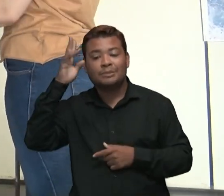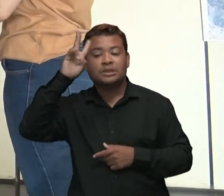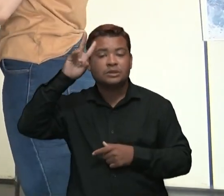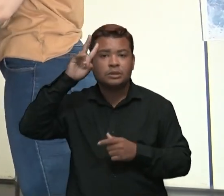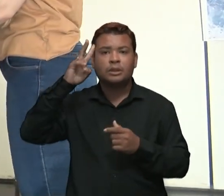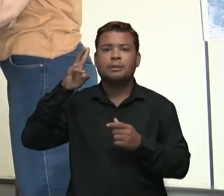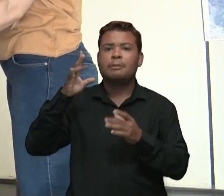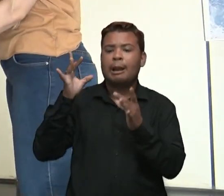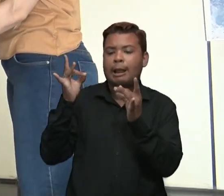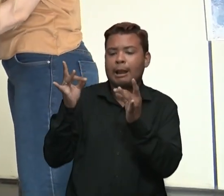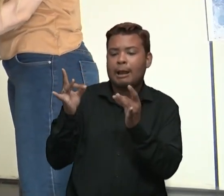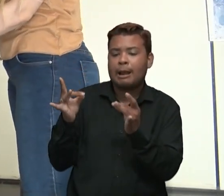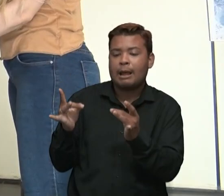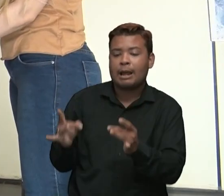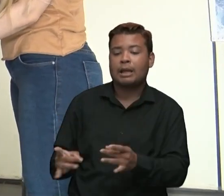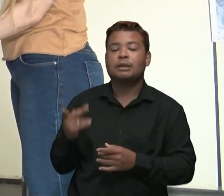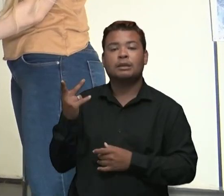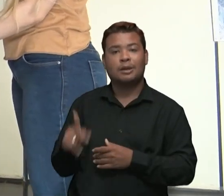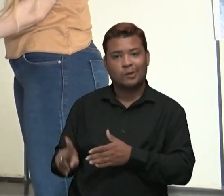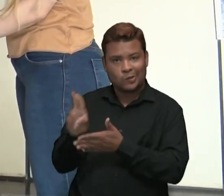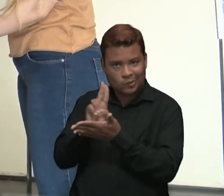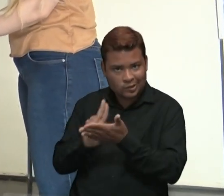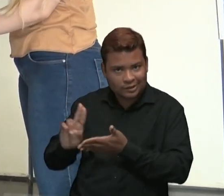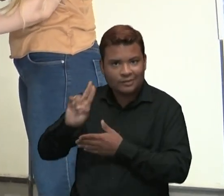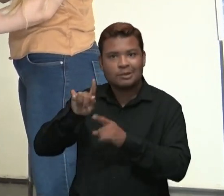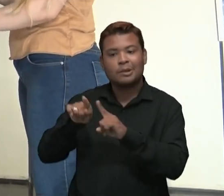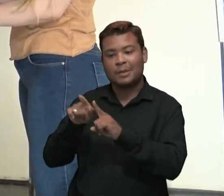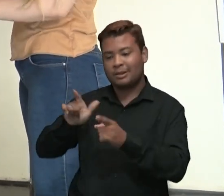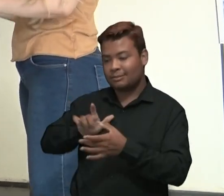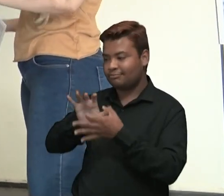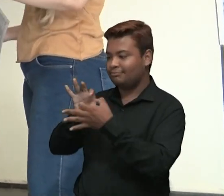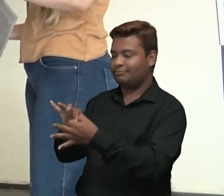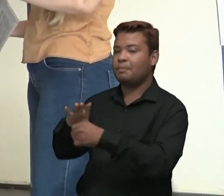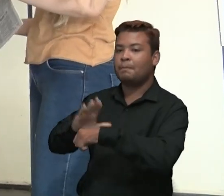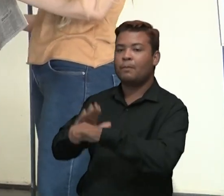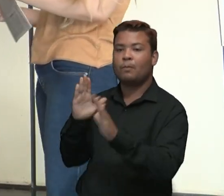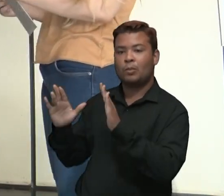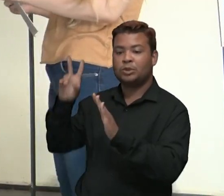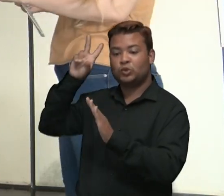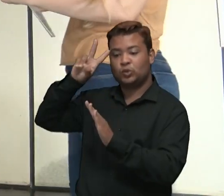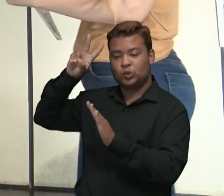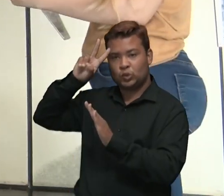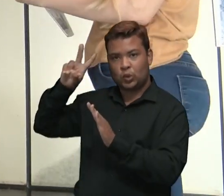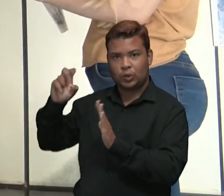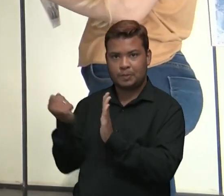da nossa universidade e a relação com o momento histórico.